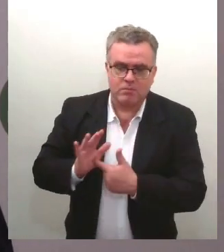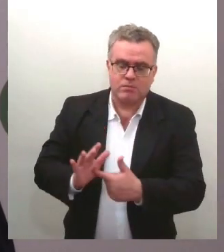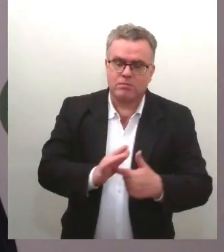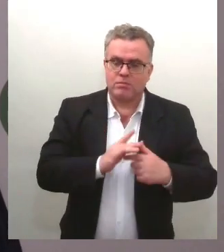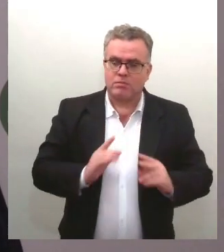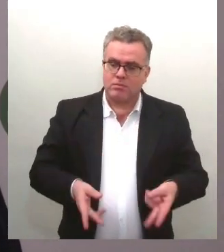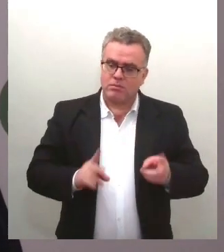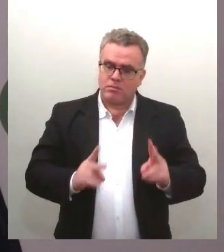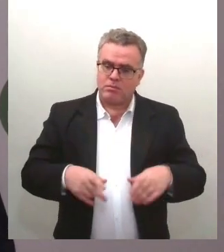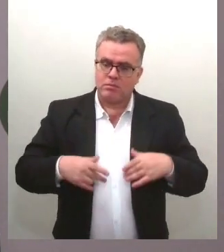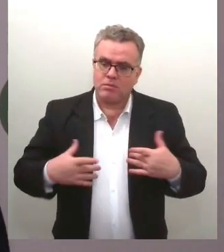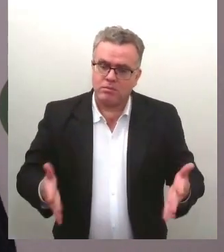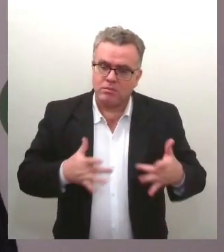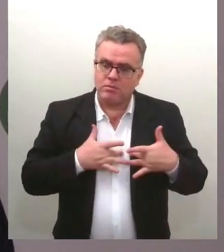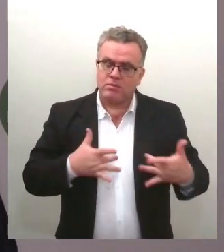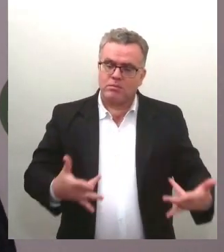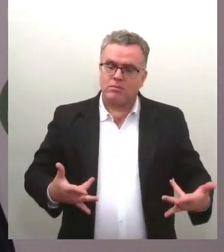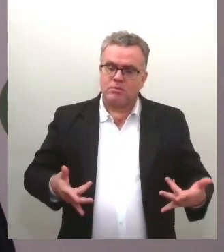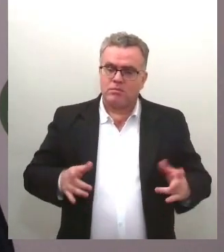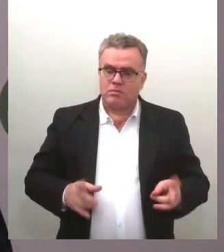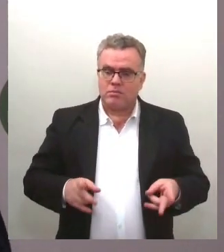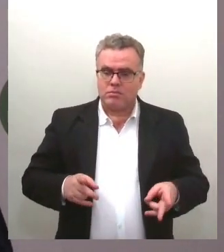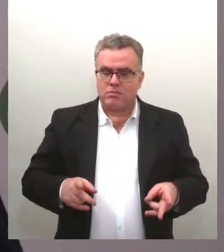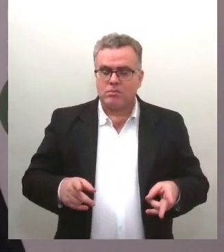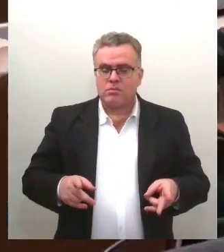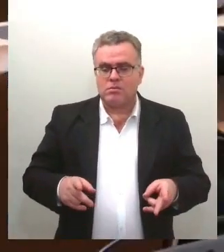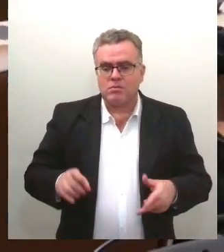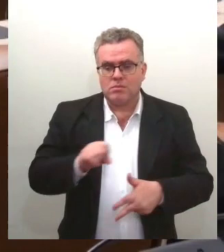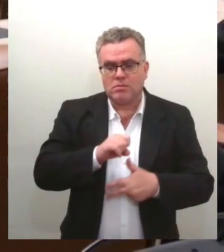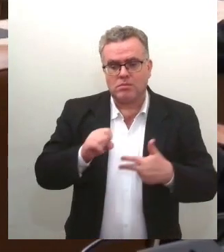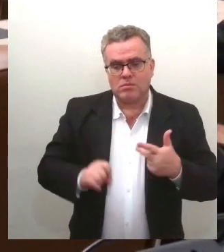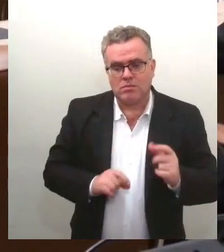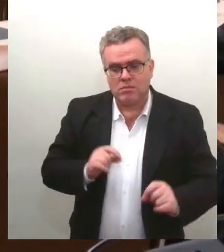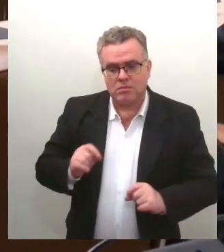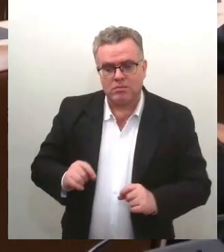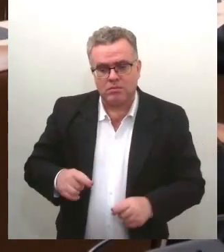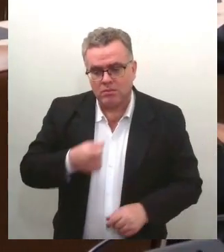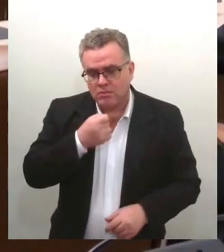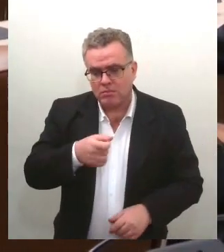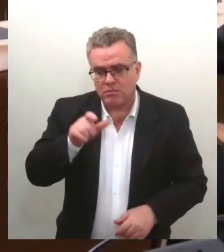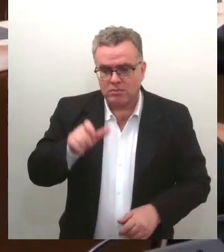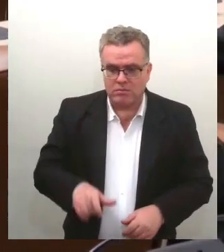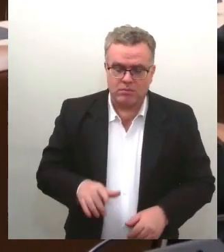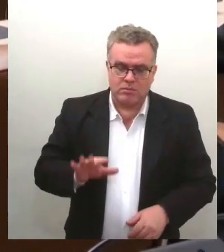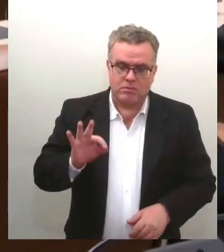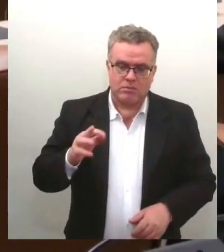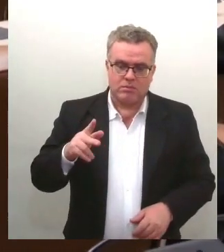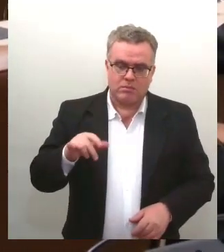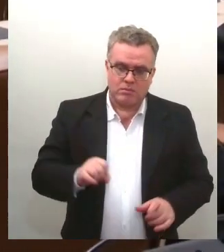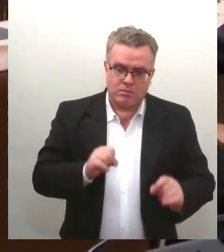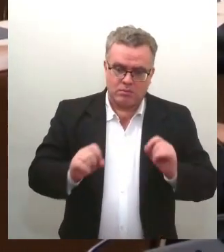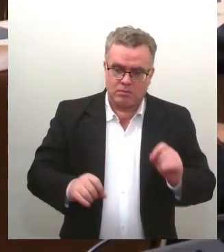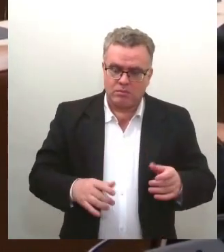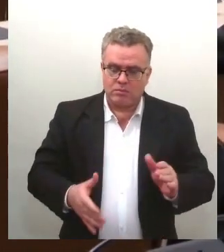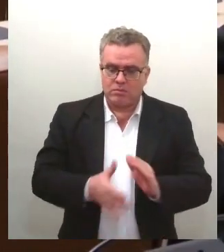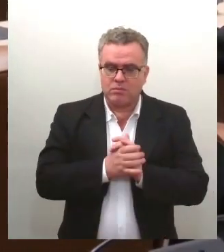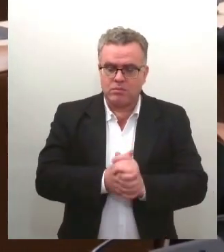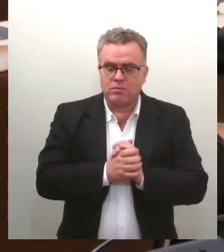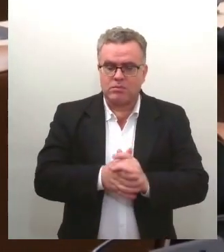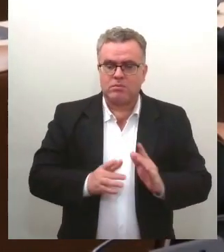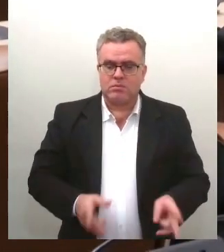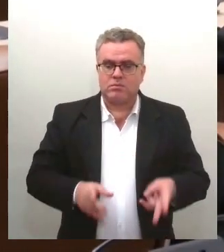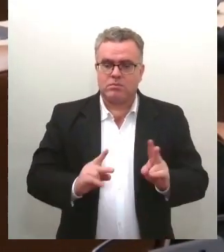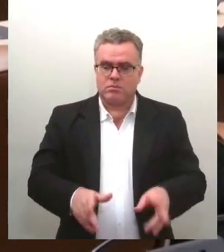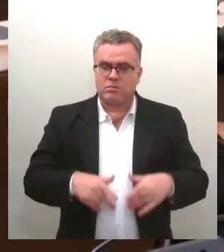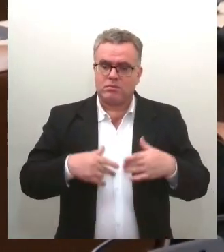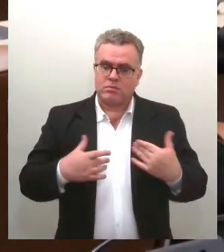Poder Legislativo com essa grande jornalista que foi Thaís Bezerra. Além das homenagens no plenário, os parlamentares utilizaram as redes